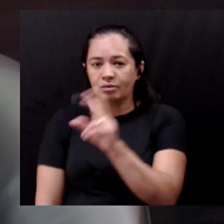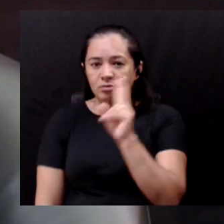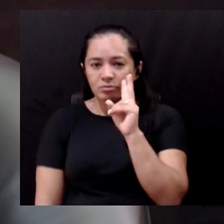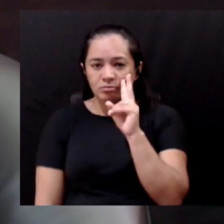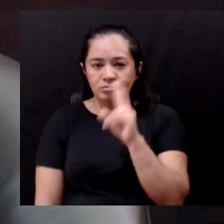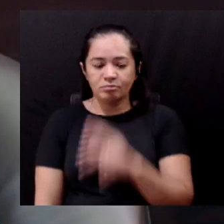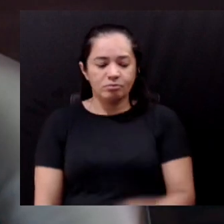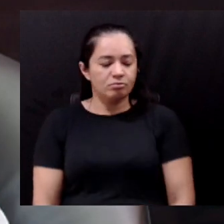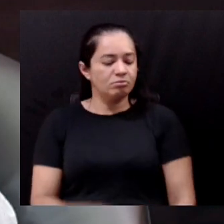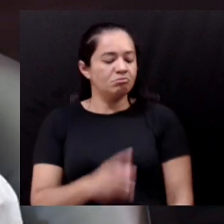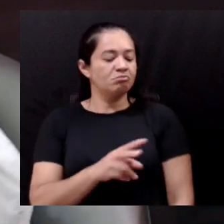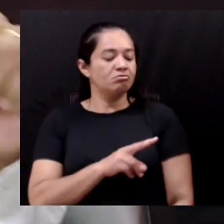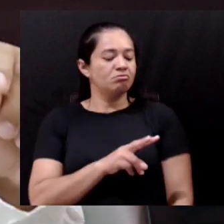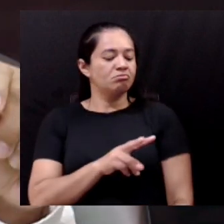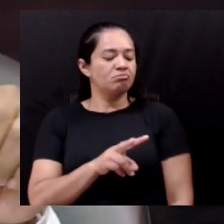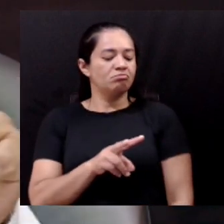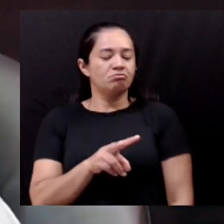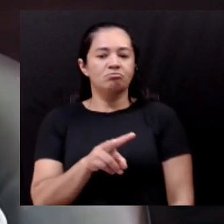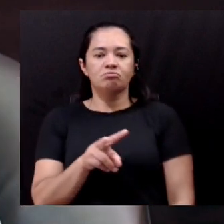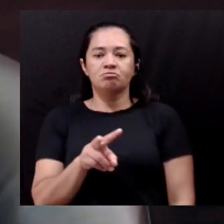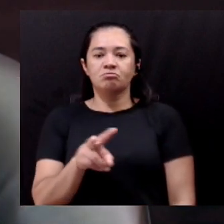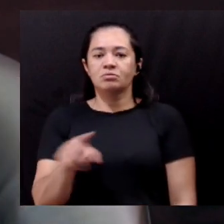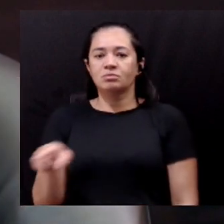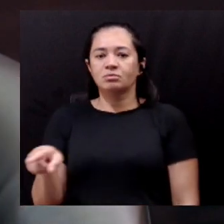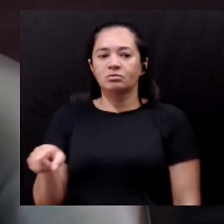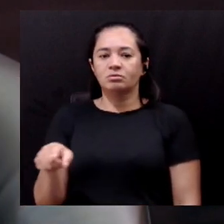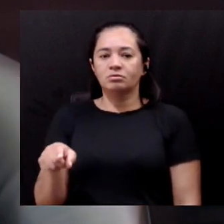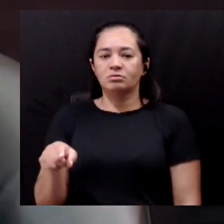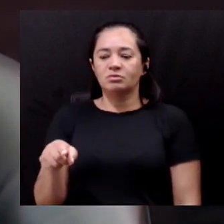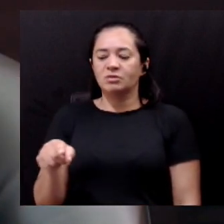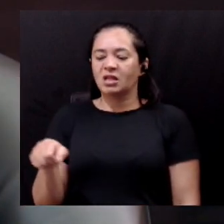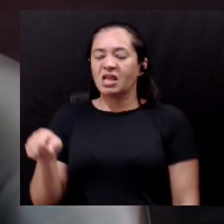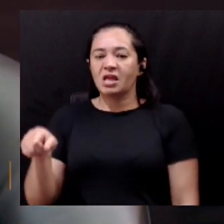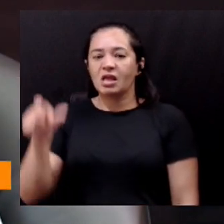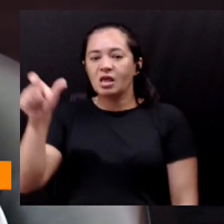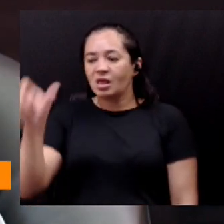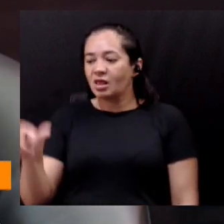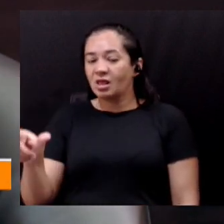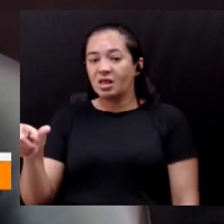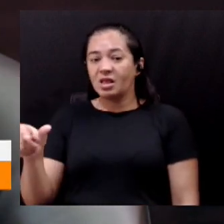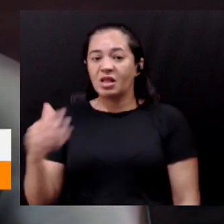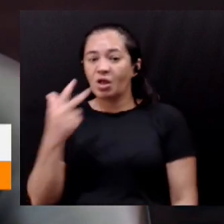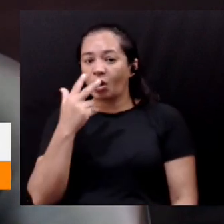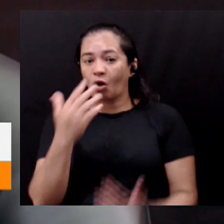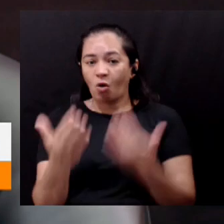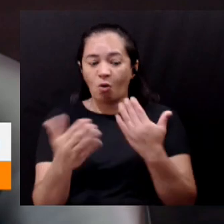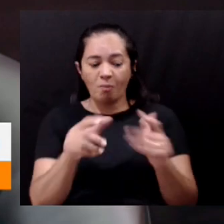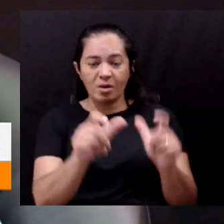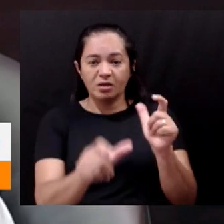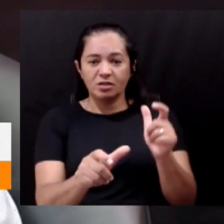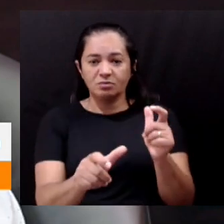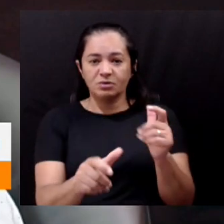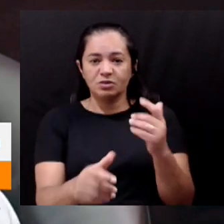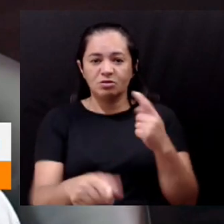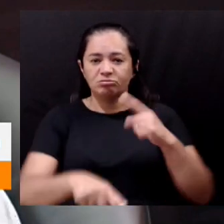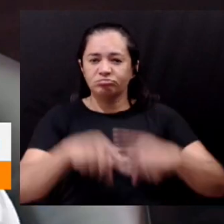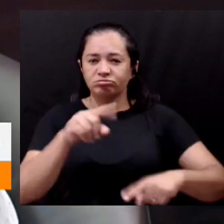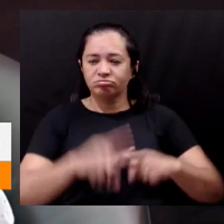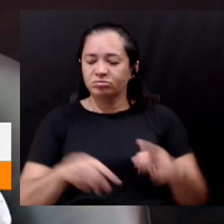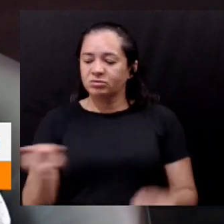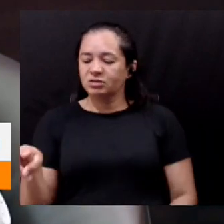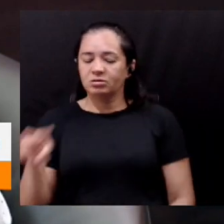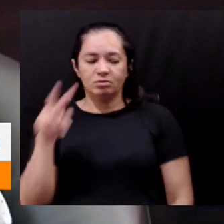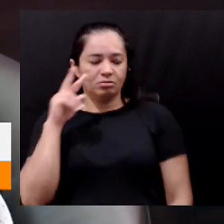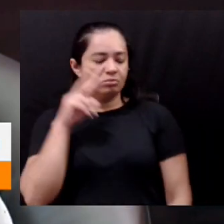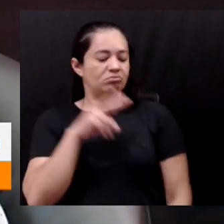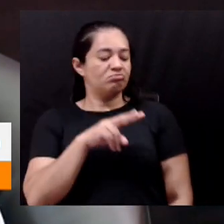humano, mas Uhum. talvez como um objeto, né, o poder lhe dá essa visão de olhar para as pessoas apenas como um objeto